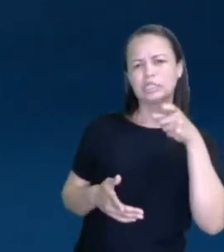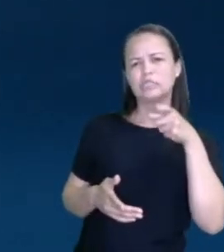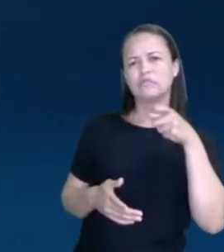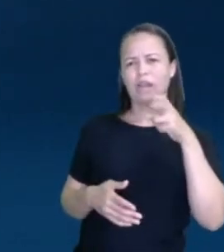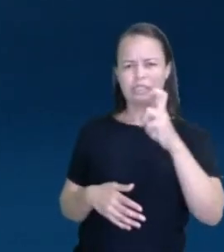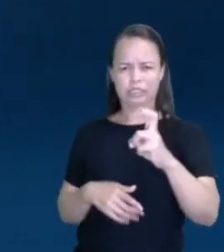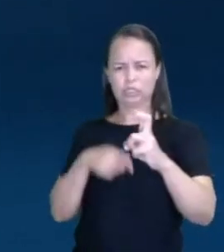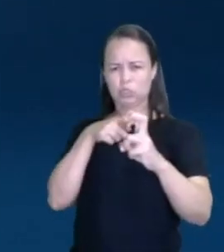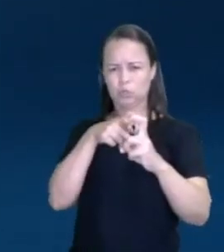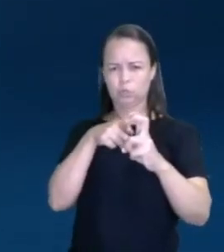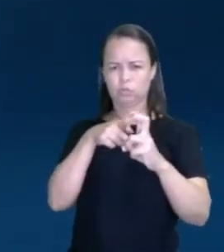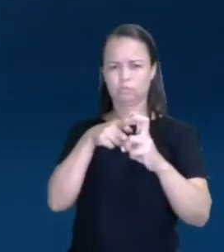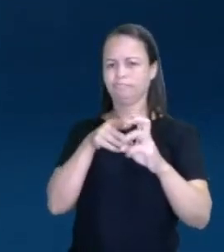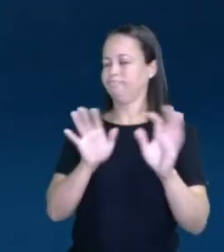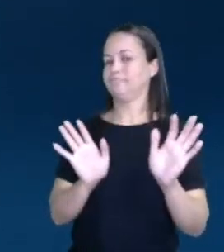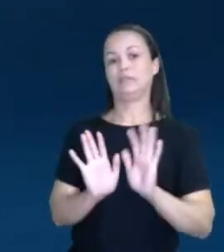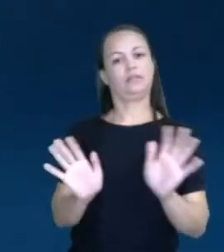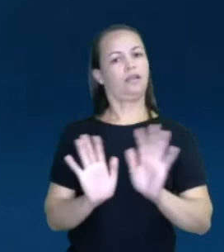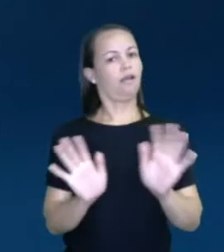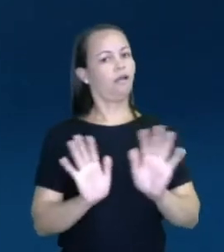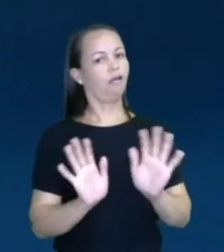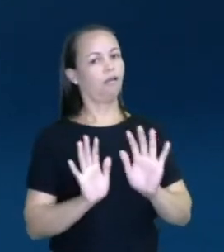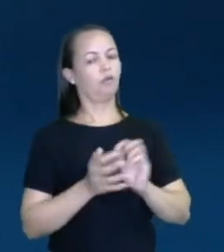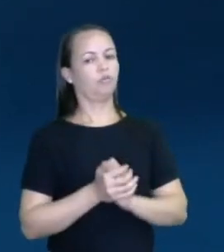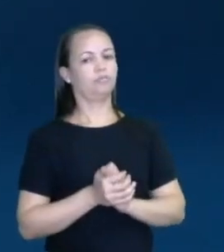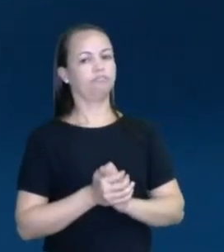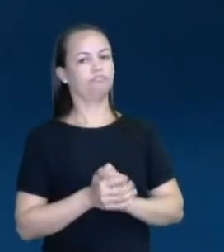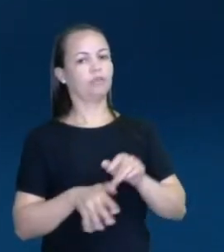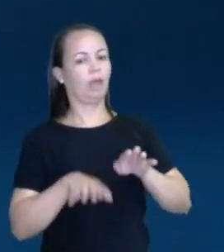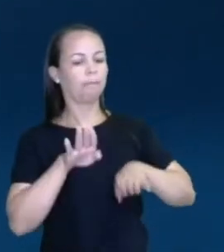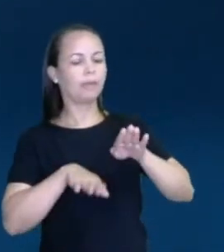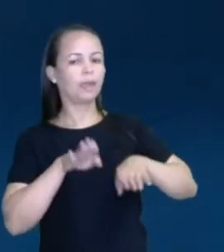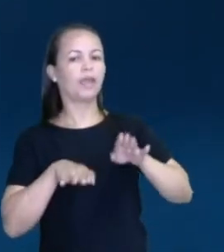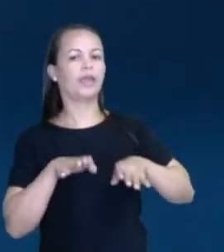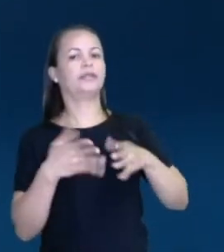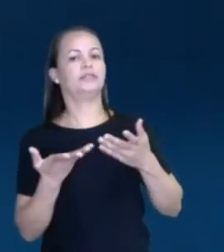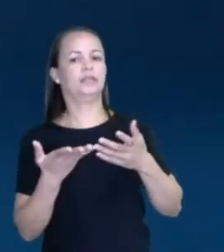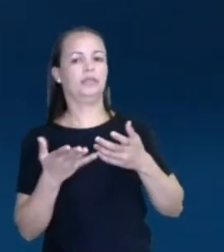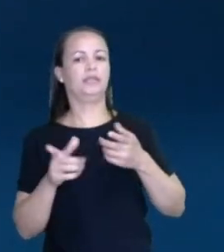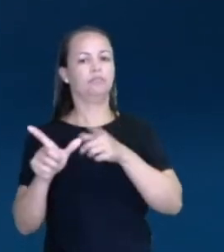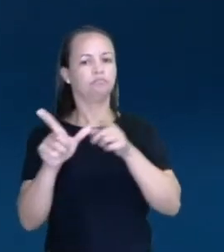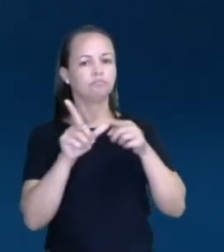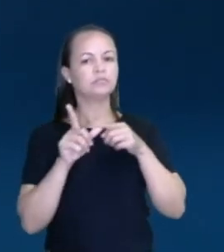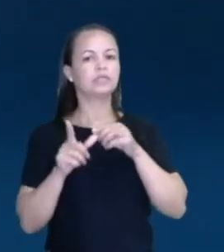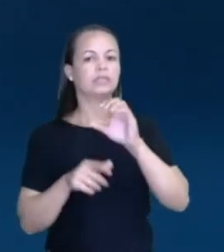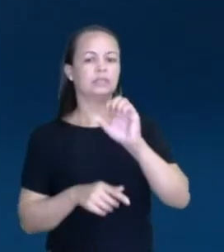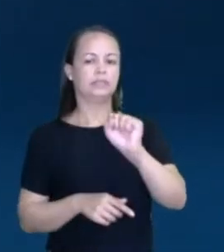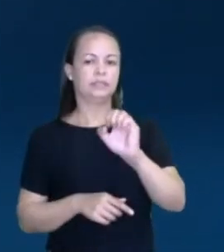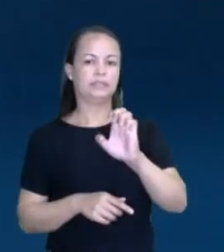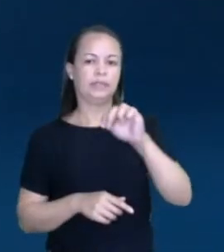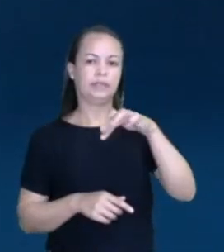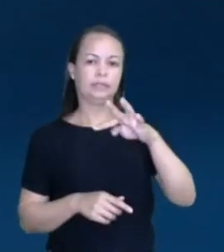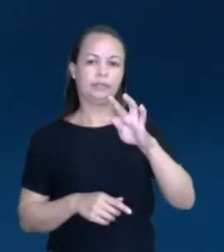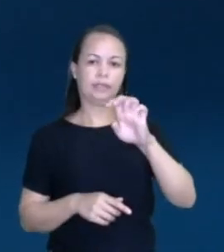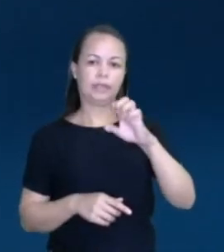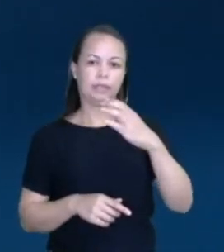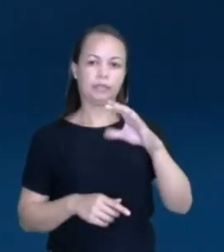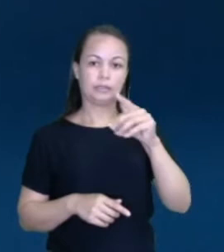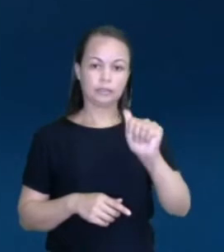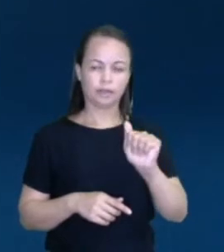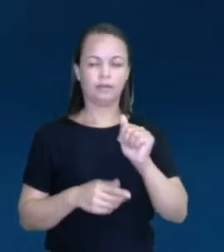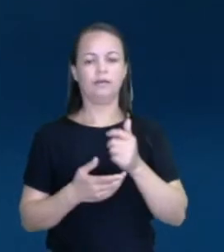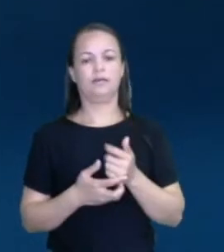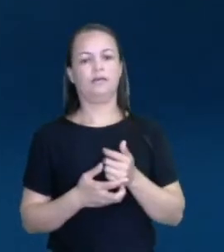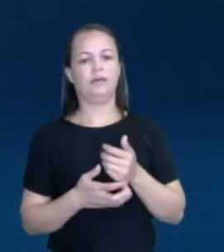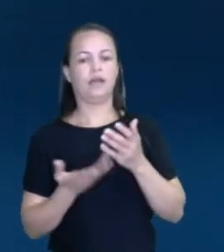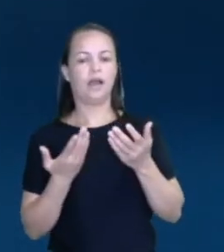x vale 5. Não, depende da sentença. tá certo? A letra que você quer utilizar, que você